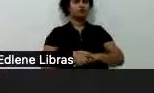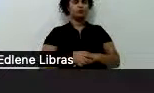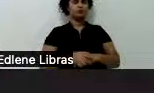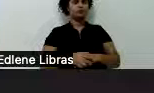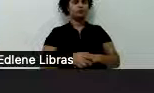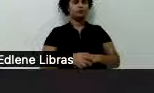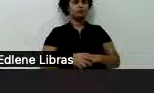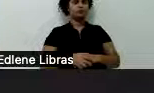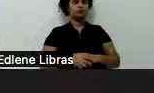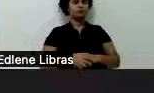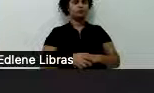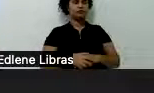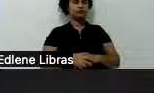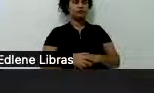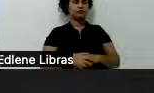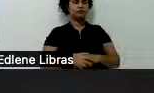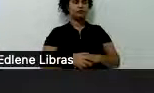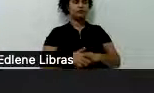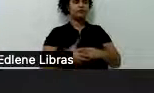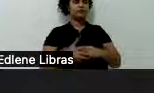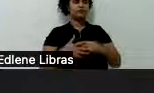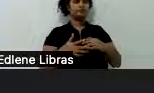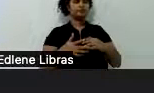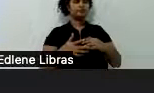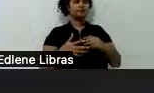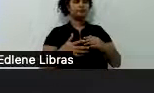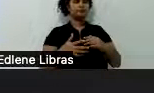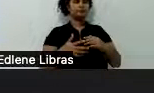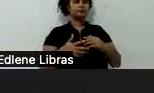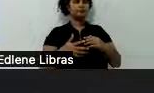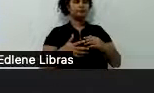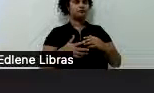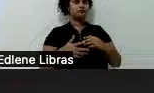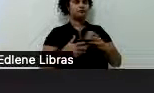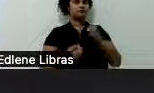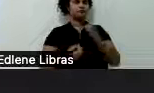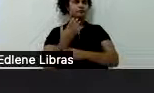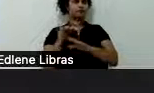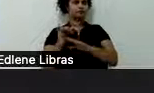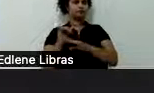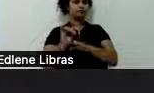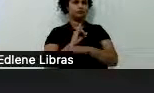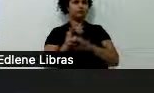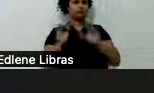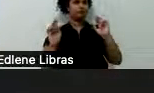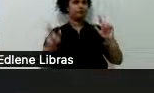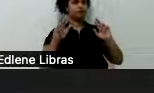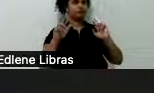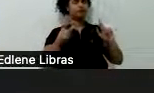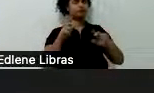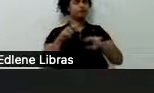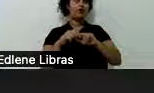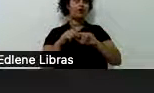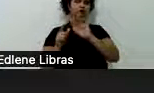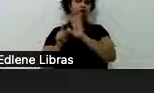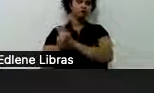Que, inclusive, né, criou um elemento diferenciado dos demais em função de uma consulta de que